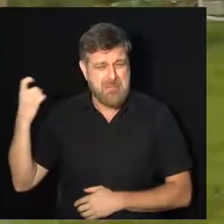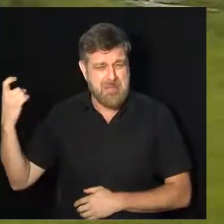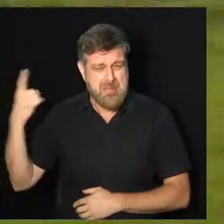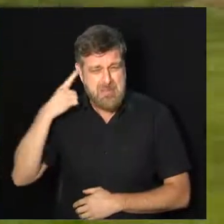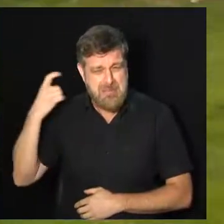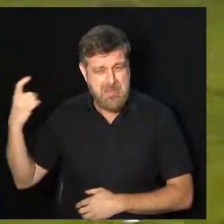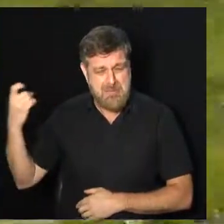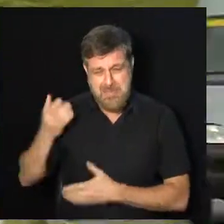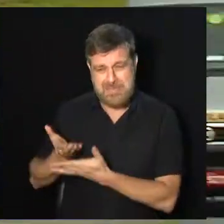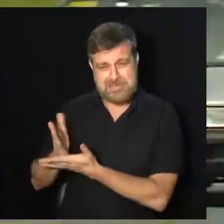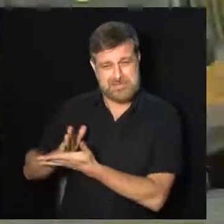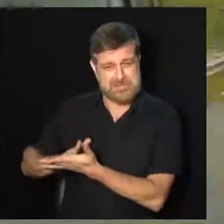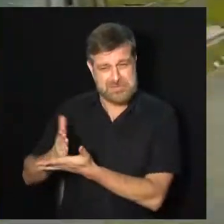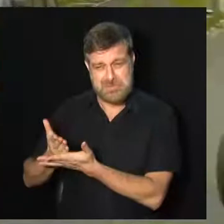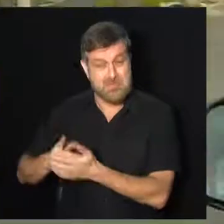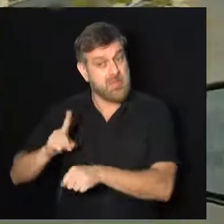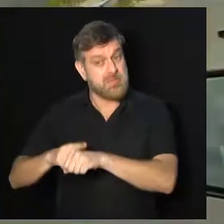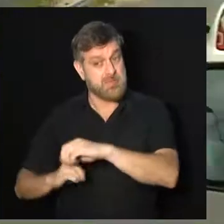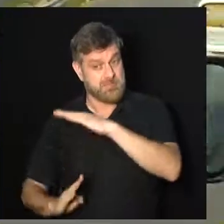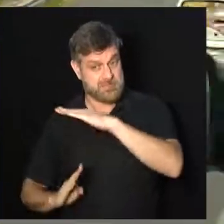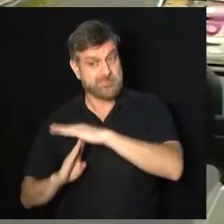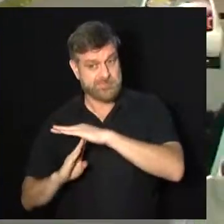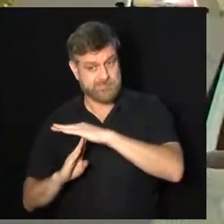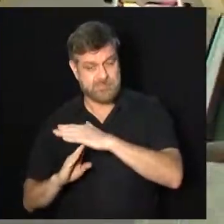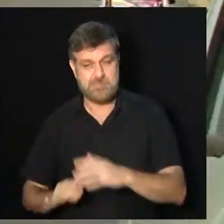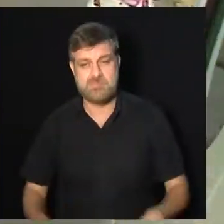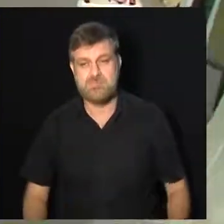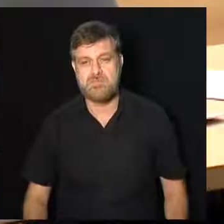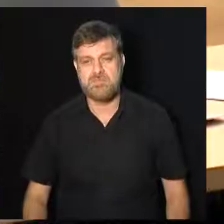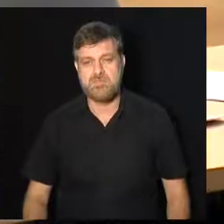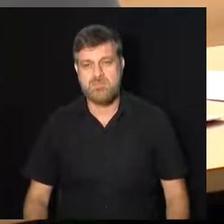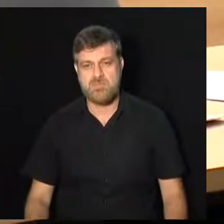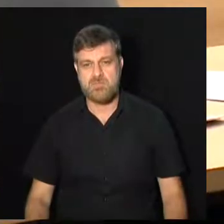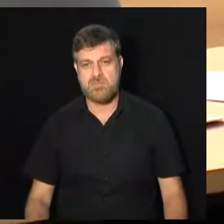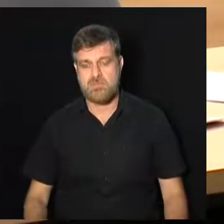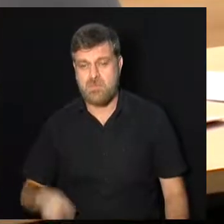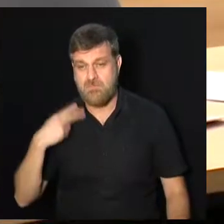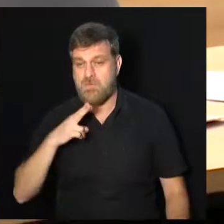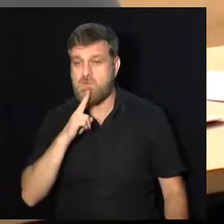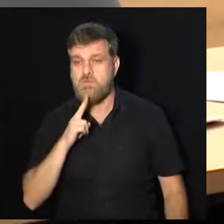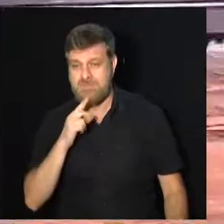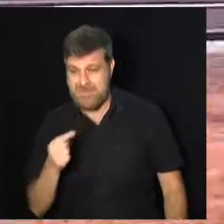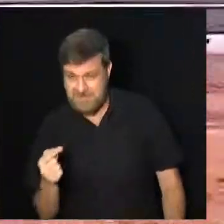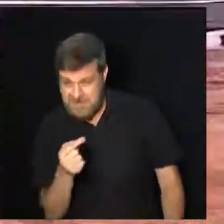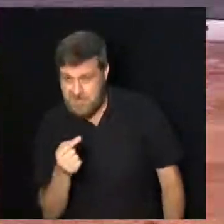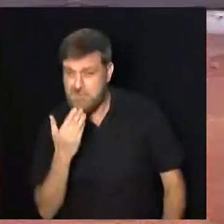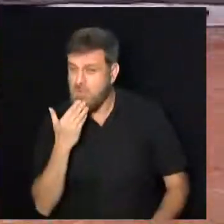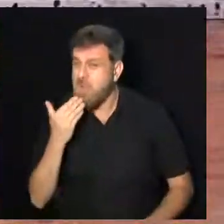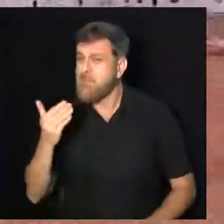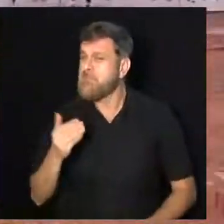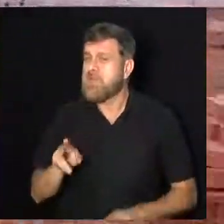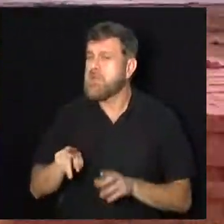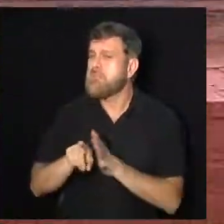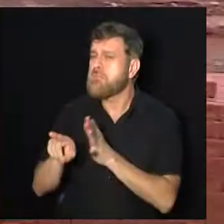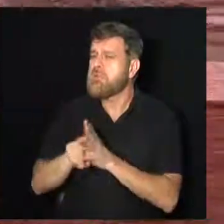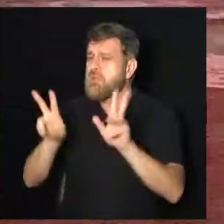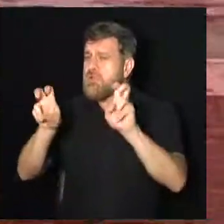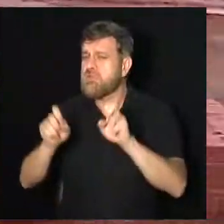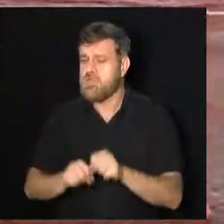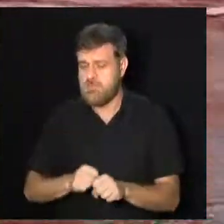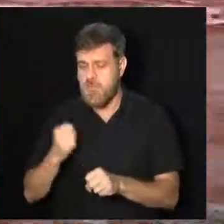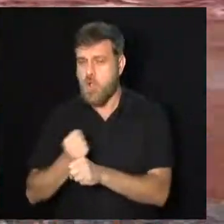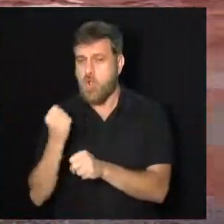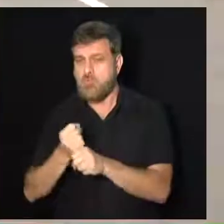em imóveis residenciais e comerciais da cidade. Vereador Nelson Osseri pede informações sobre as obras